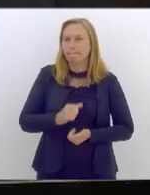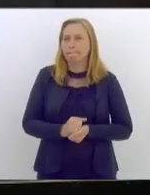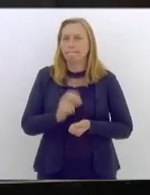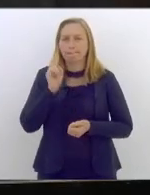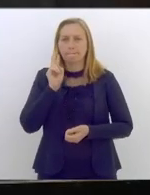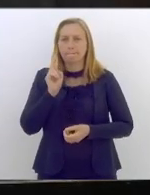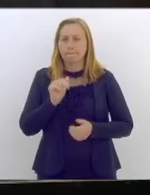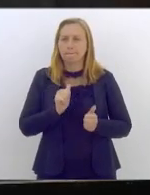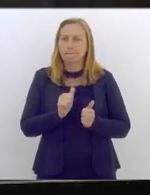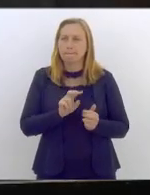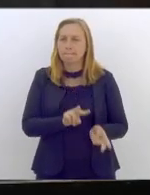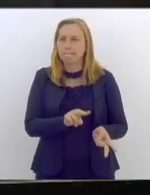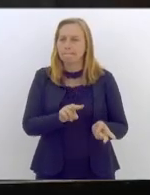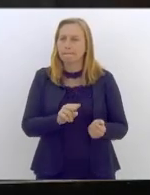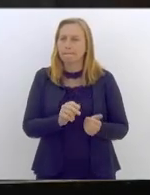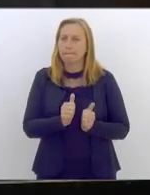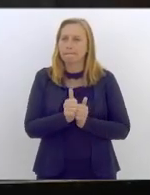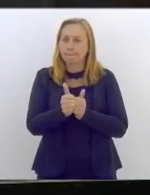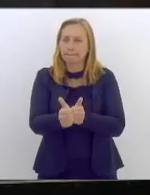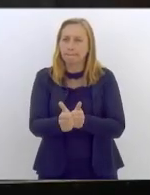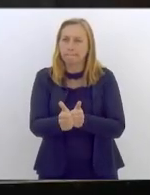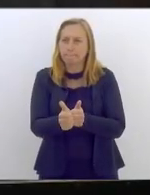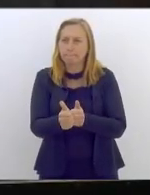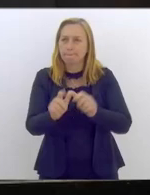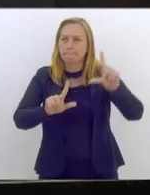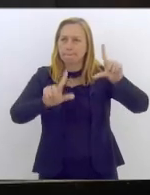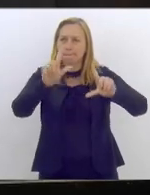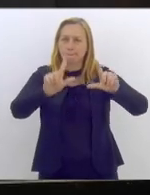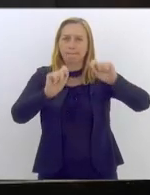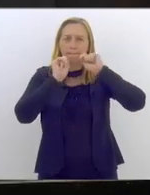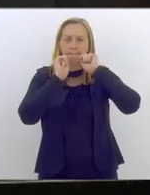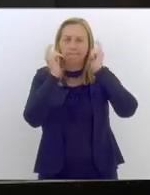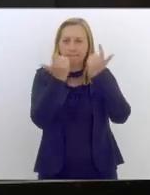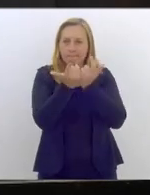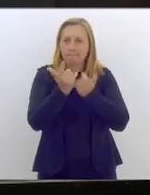nos acompanham através da TV Alerge,